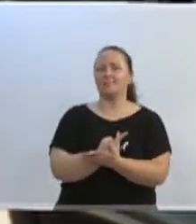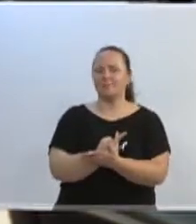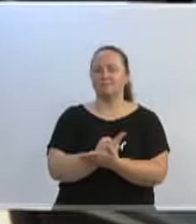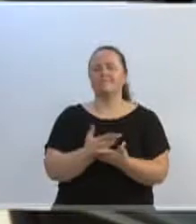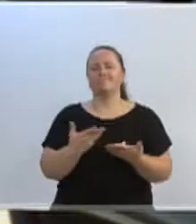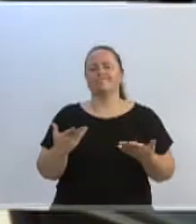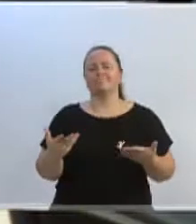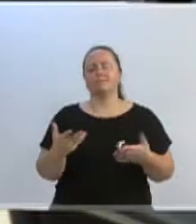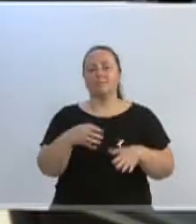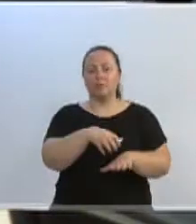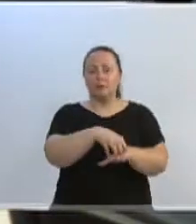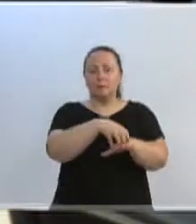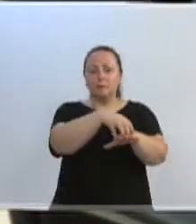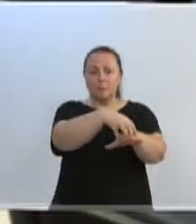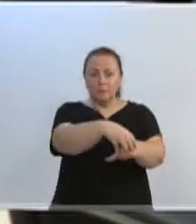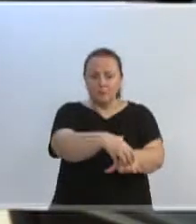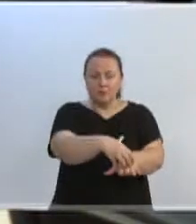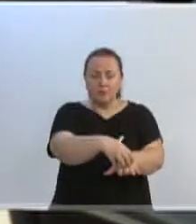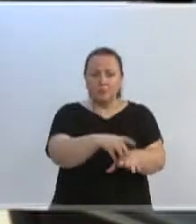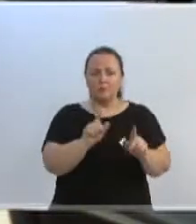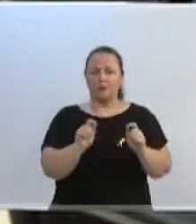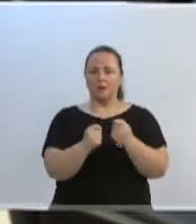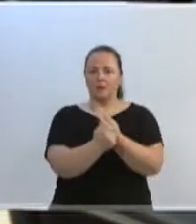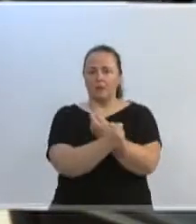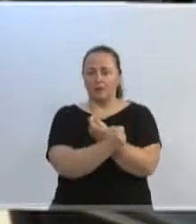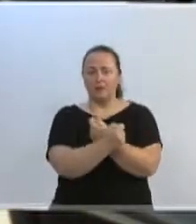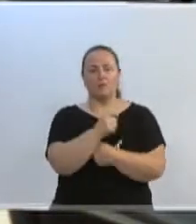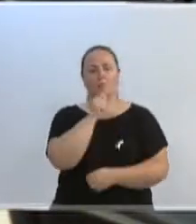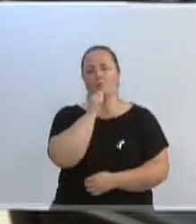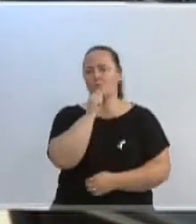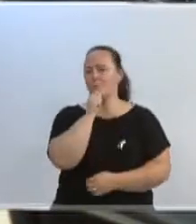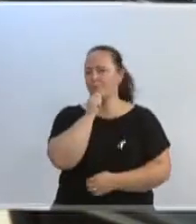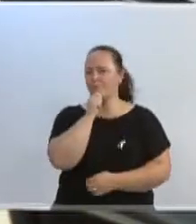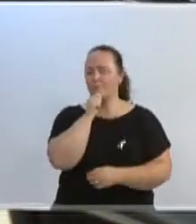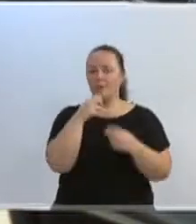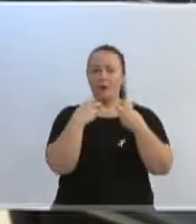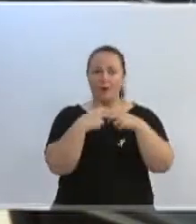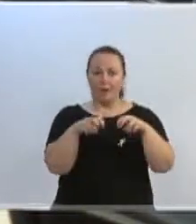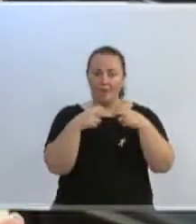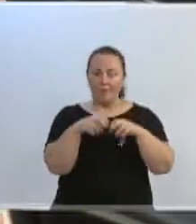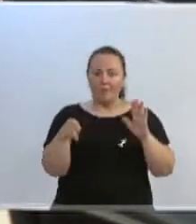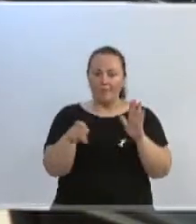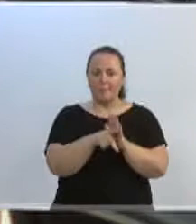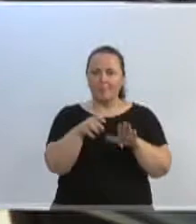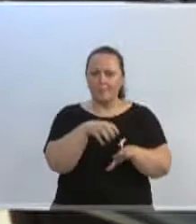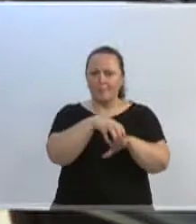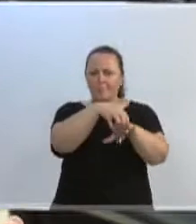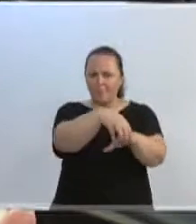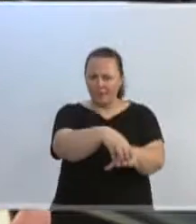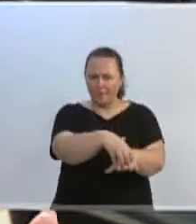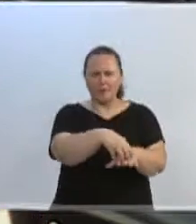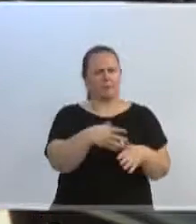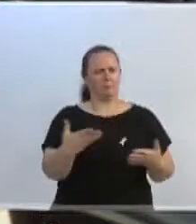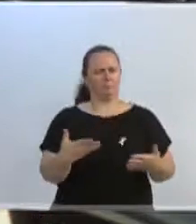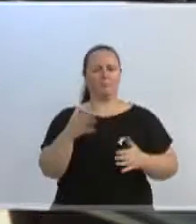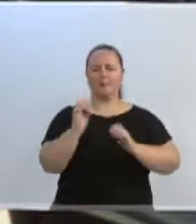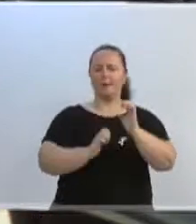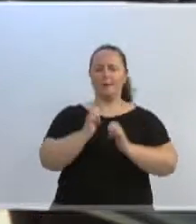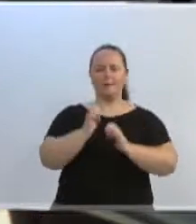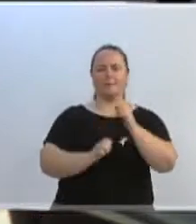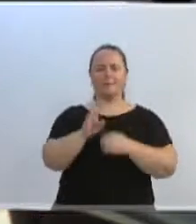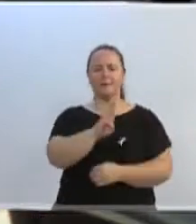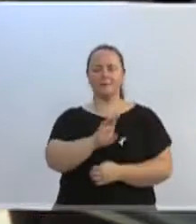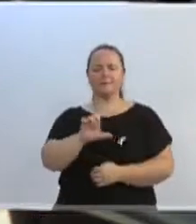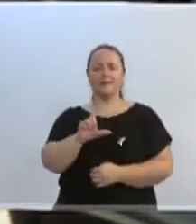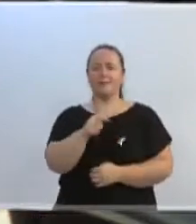o turismo adaptado não tem, gente. O ônibus de turismo não tem. Por que as empresas de Blumenau elas não colocam um